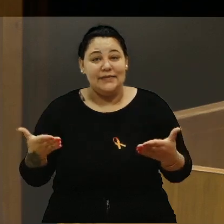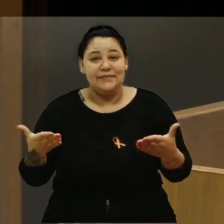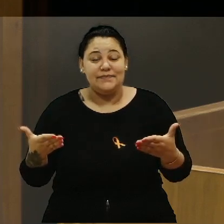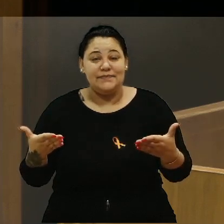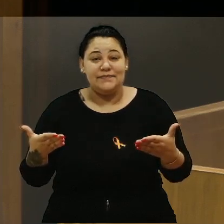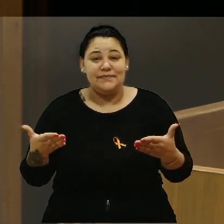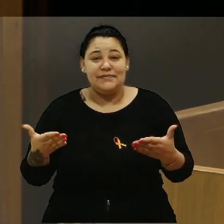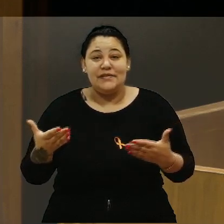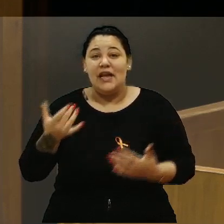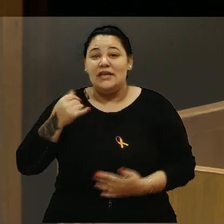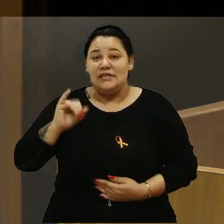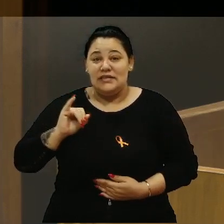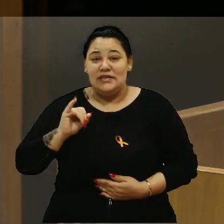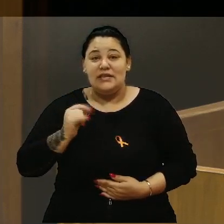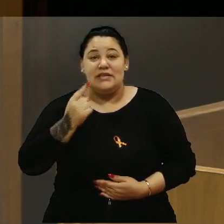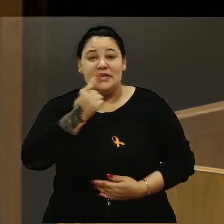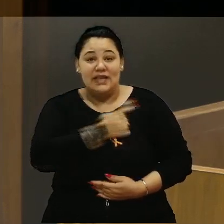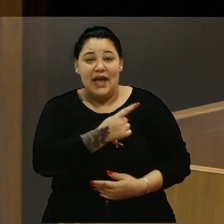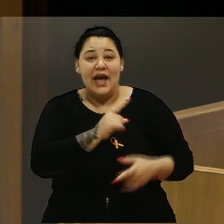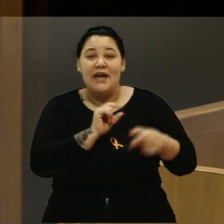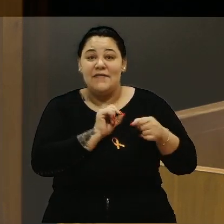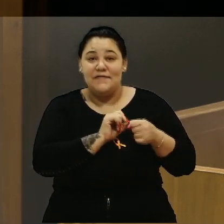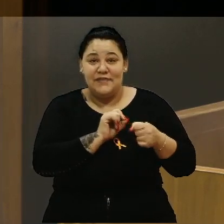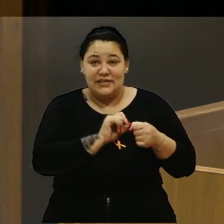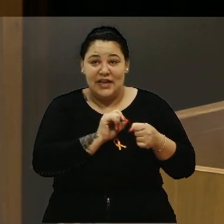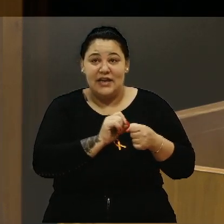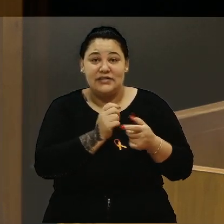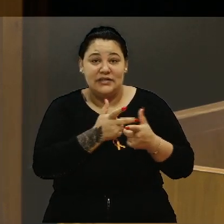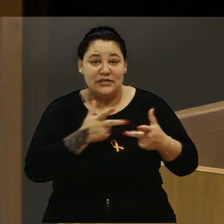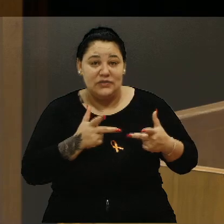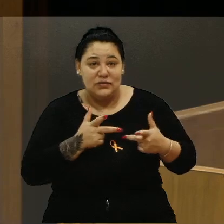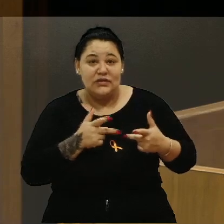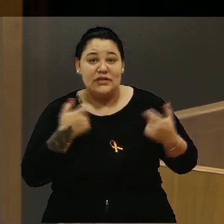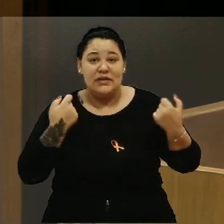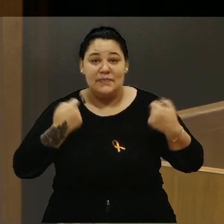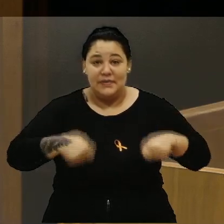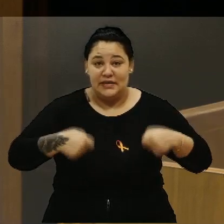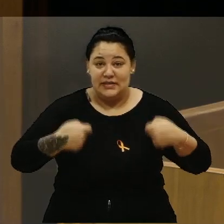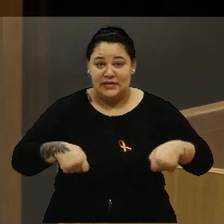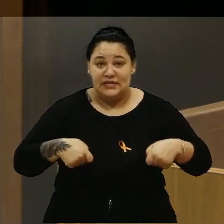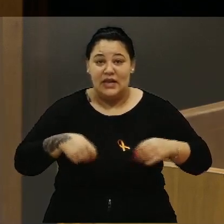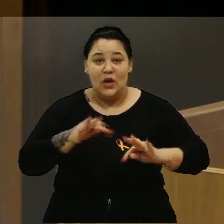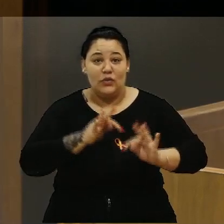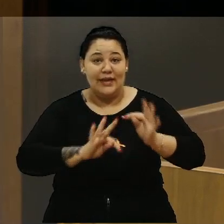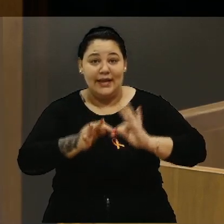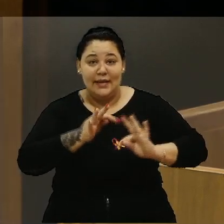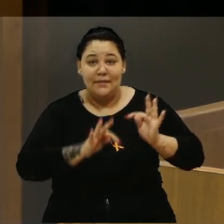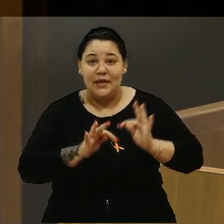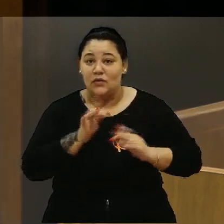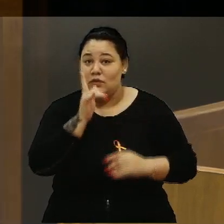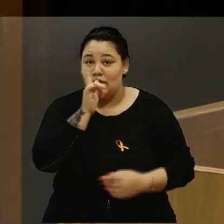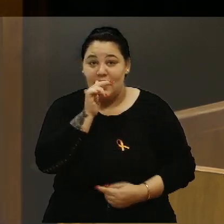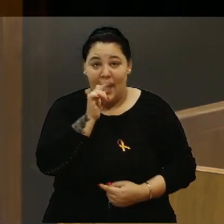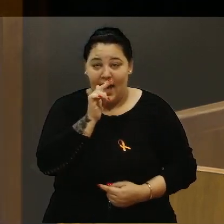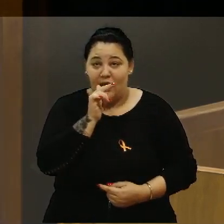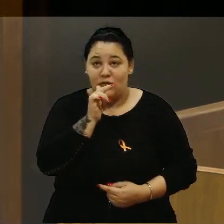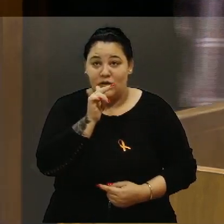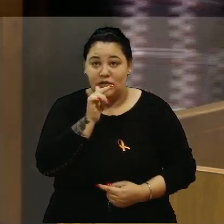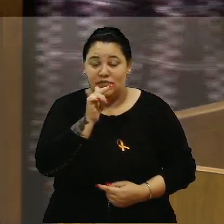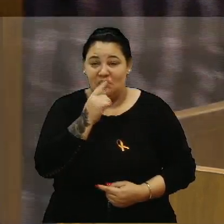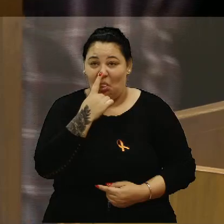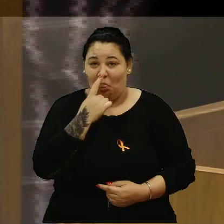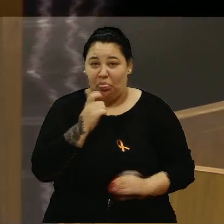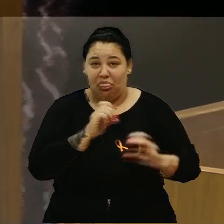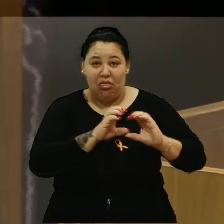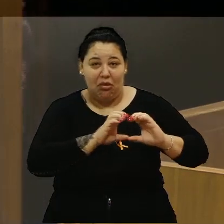Se eles fossem lá, fizessem os depuradores necessários, o tratamento da água, do esgoto daquela localidade,